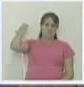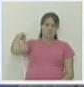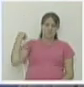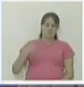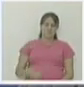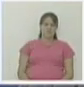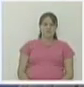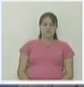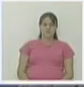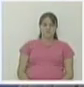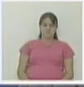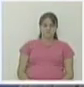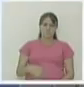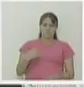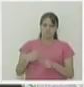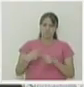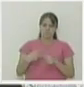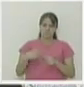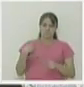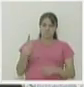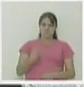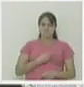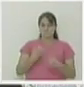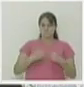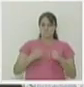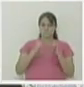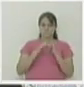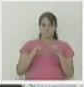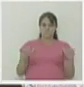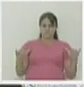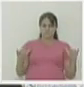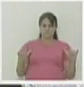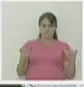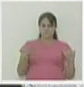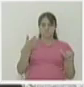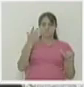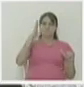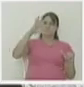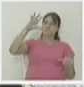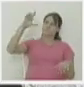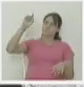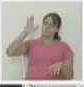Mas somente que temos que dizer, uma vez que o Senhor nos deu